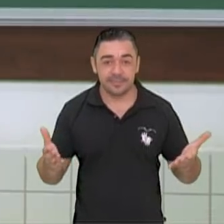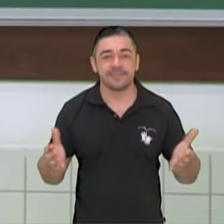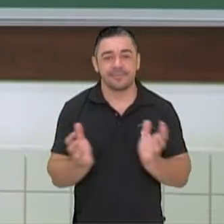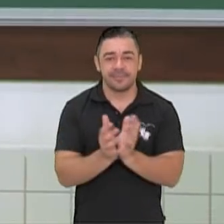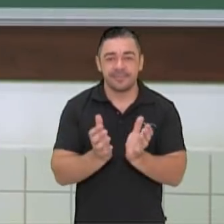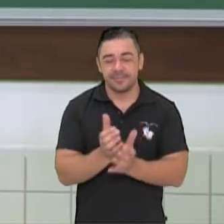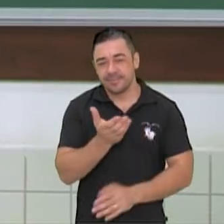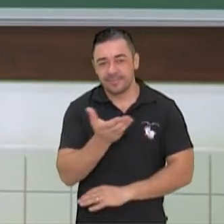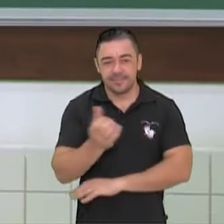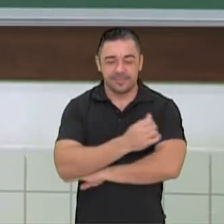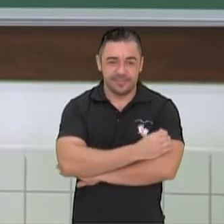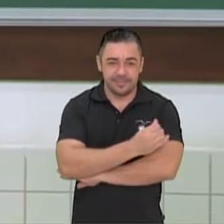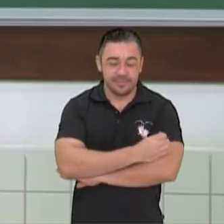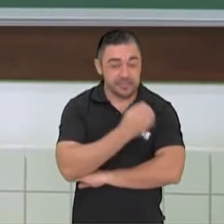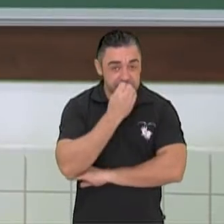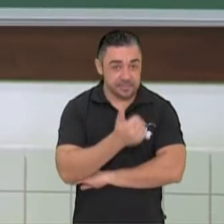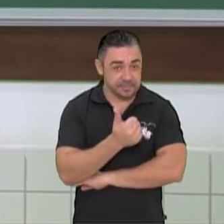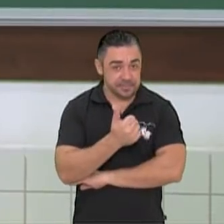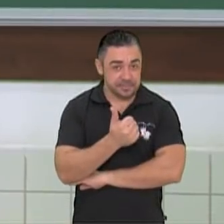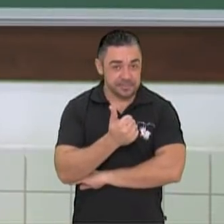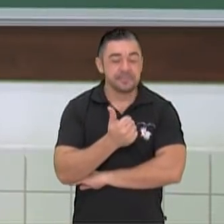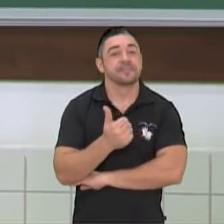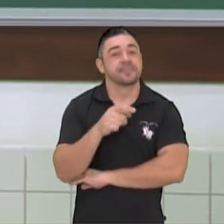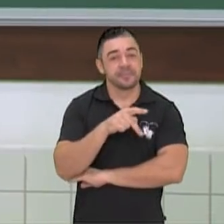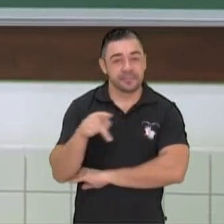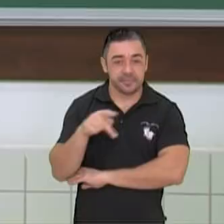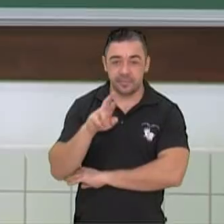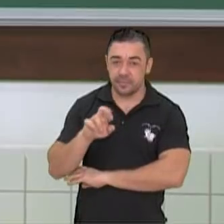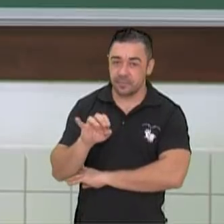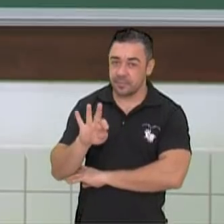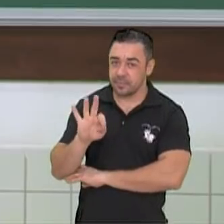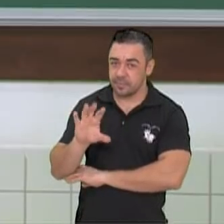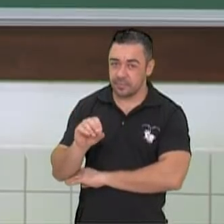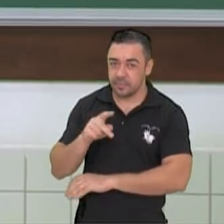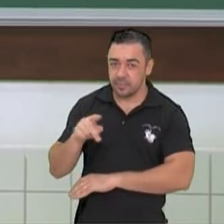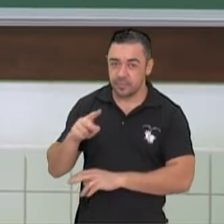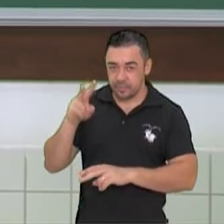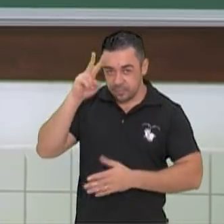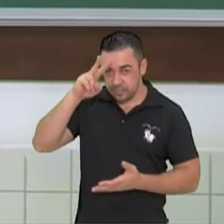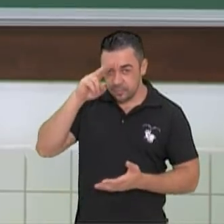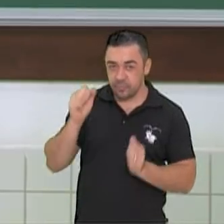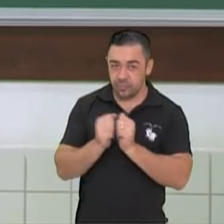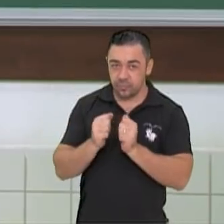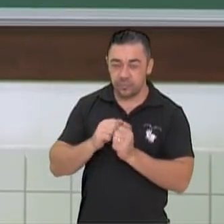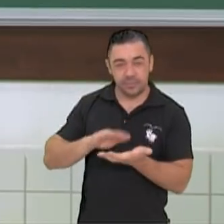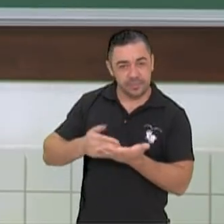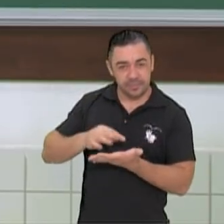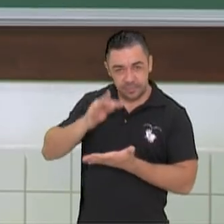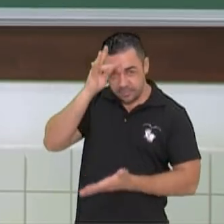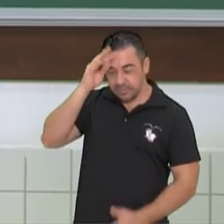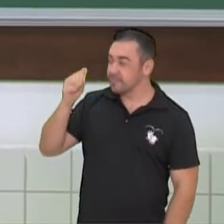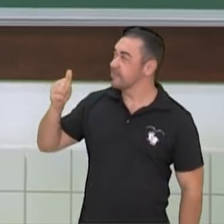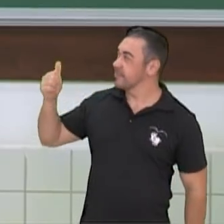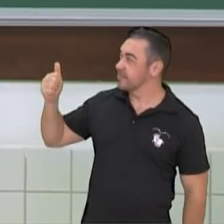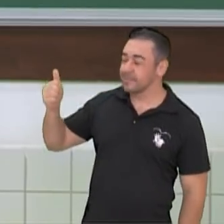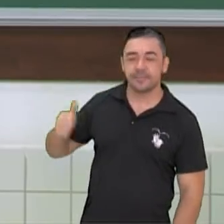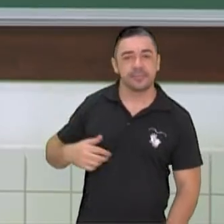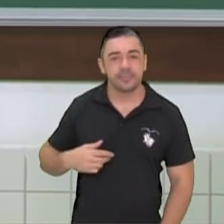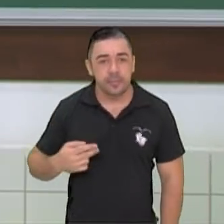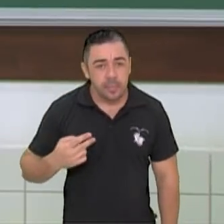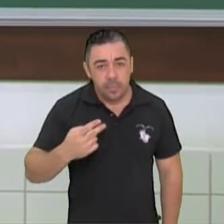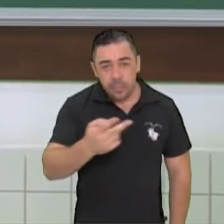Fala, galerinha do sexto ano, tudo bem? Sou o professor Roberto Falcione, professor de História, e aqui junto comigo, professor Tiago. Sejam